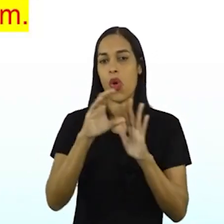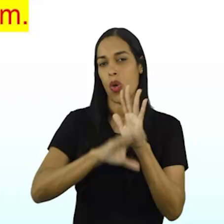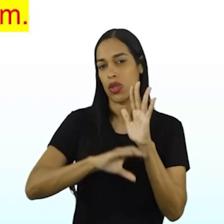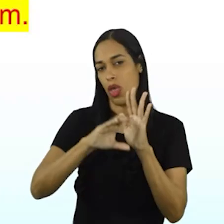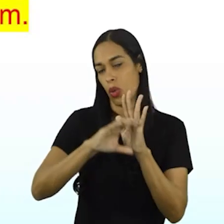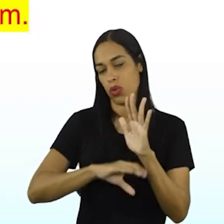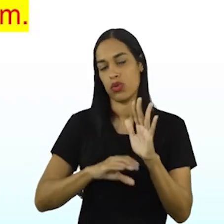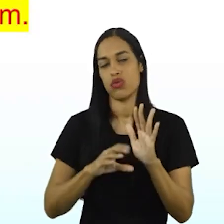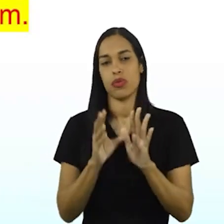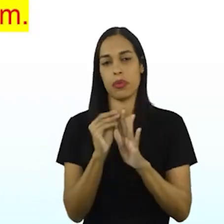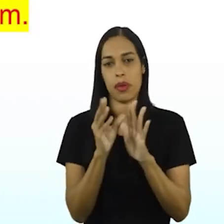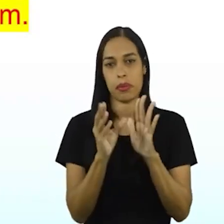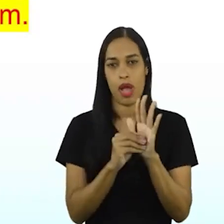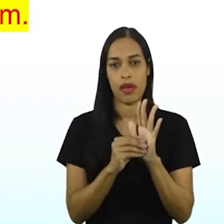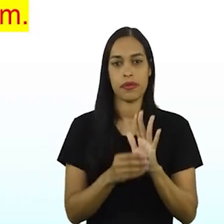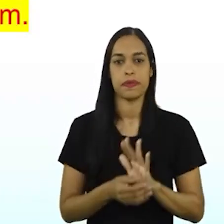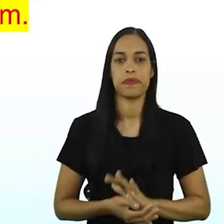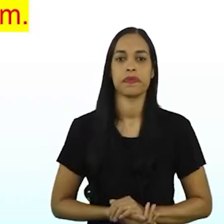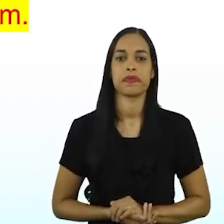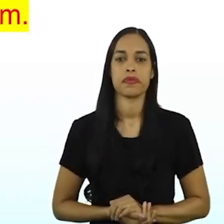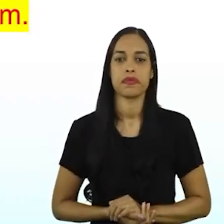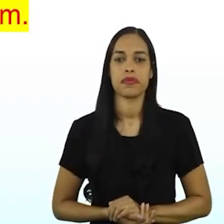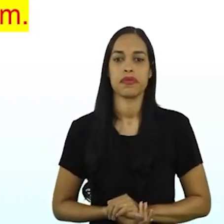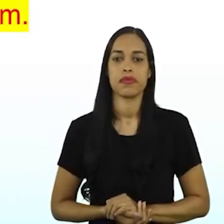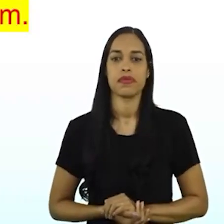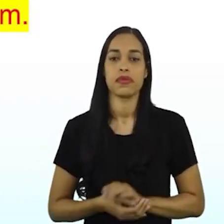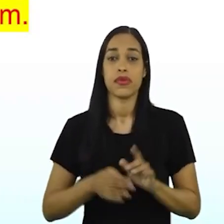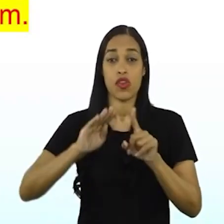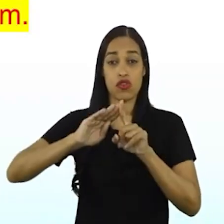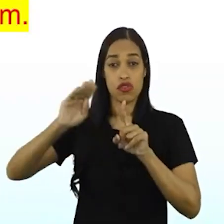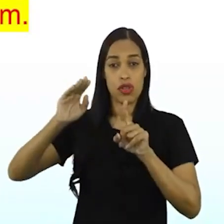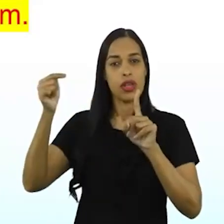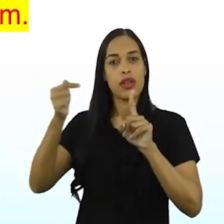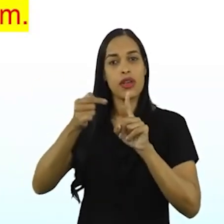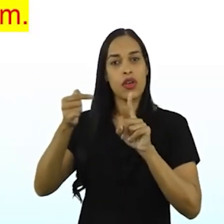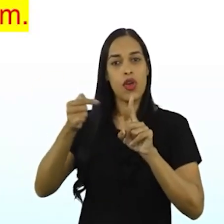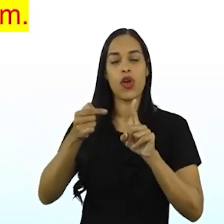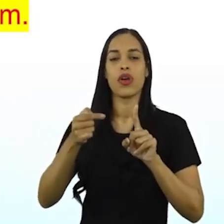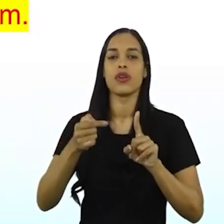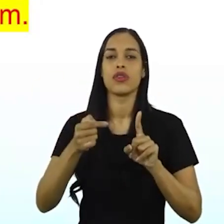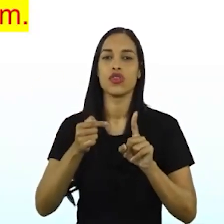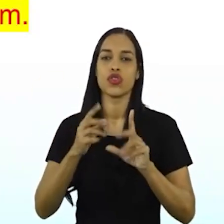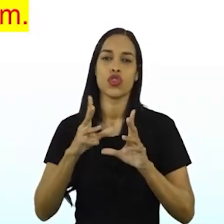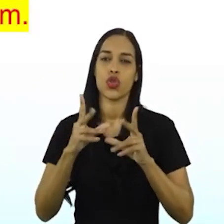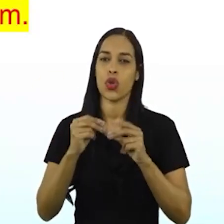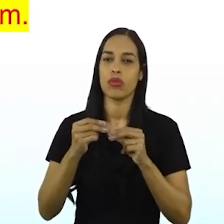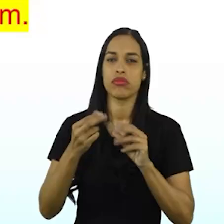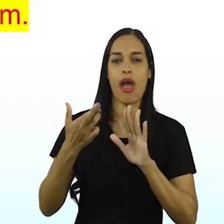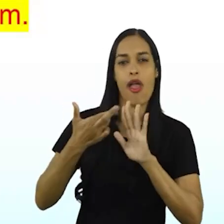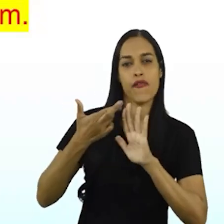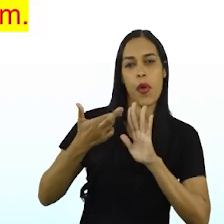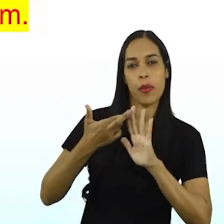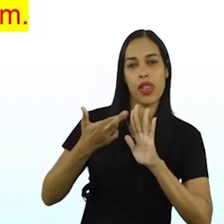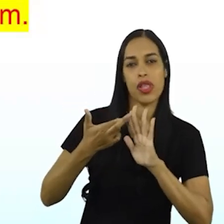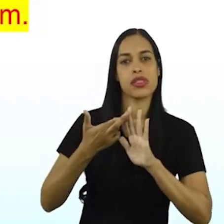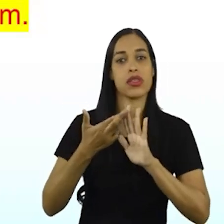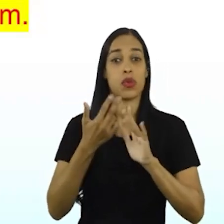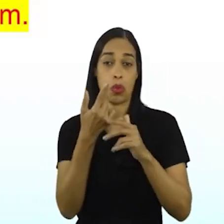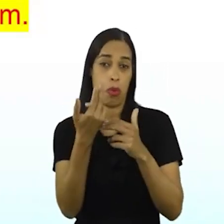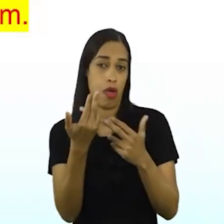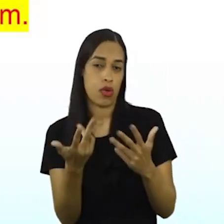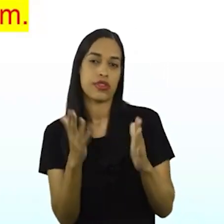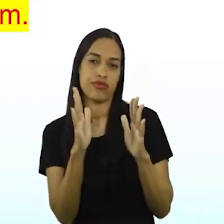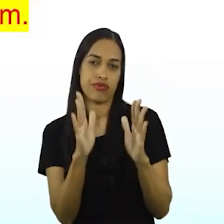conteúdos. Então, quando ele diz aí também, ó, é bom que eu até destaquei lá, olha lá, toda reformulação sobre algo